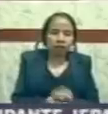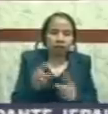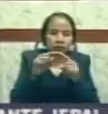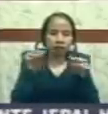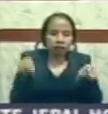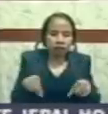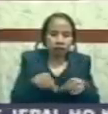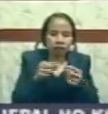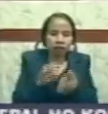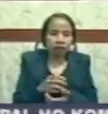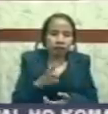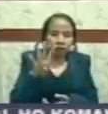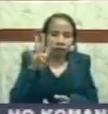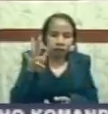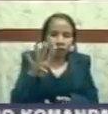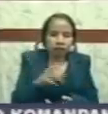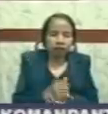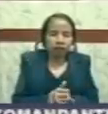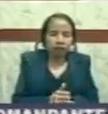Tabela 4